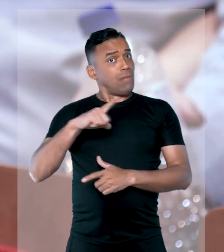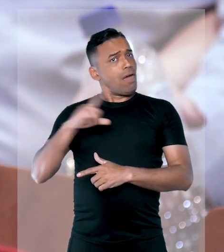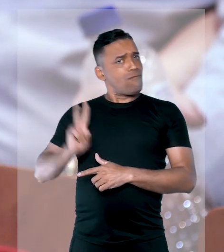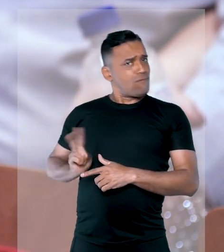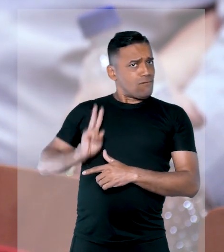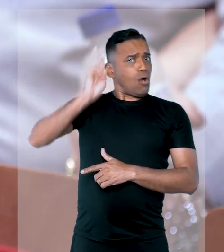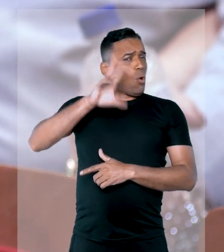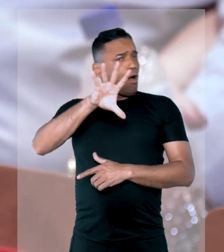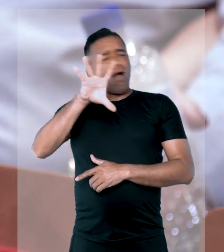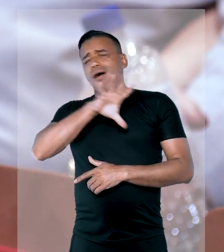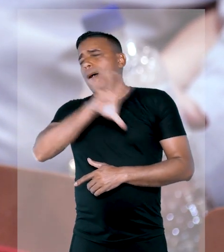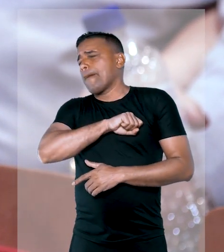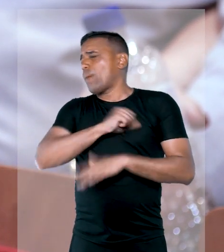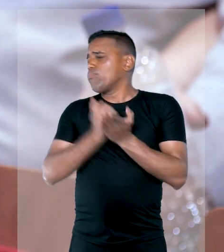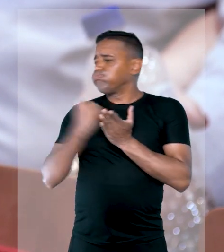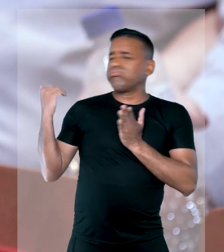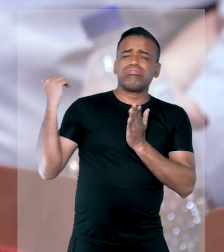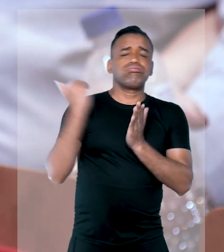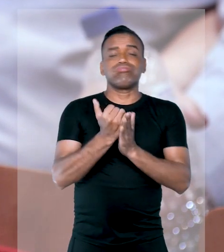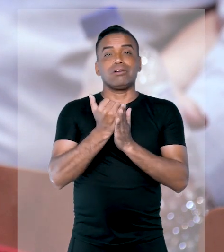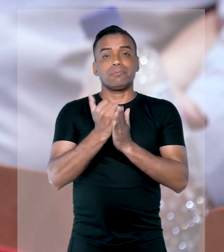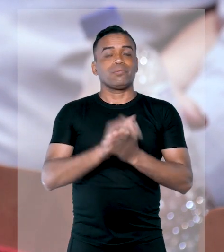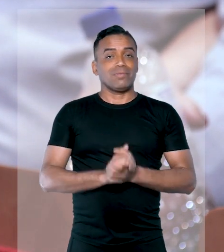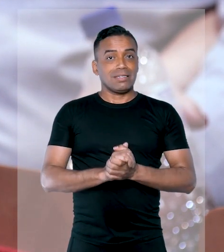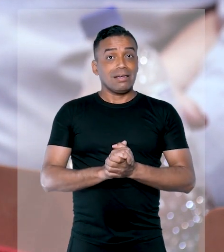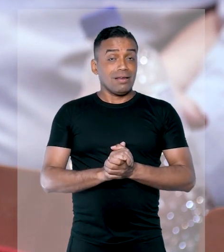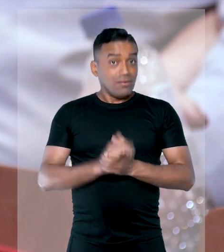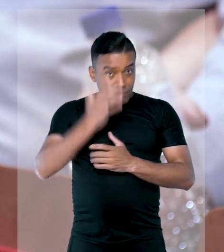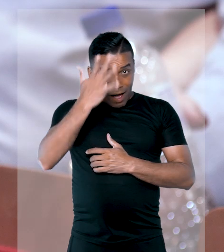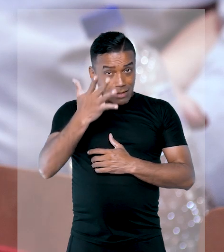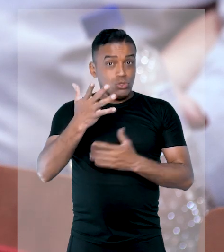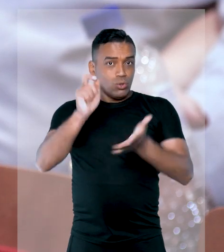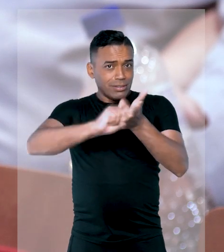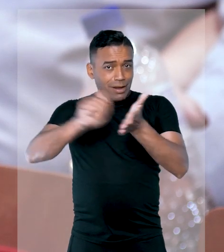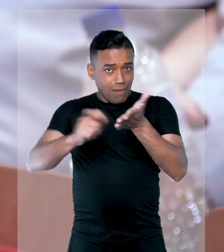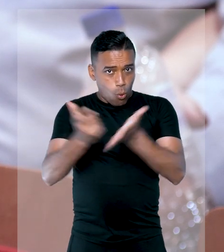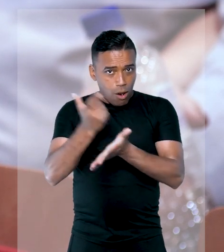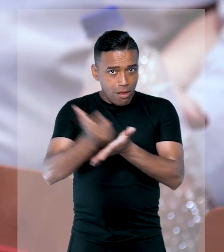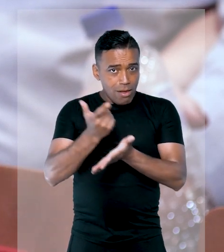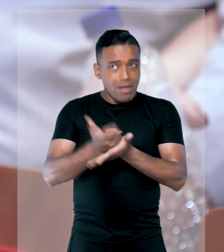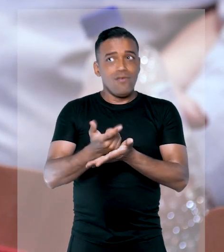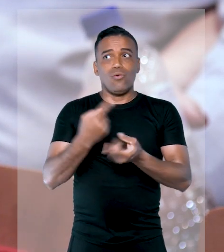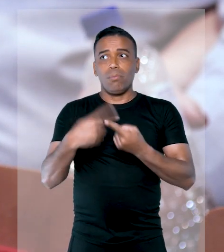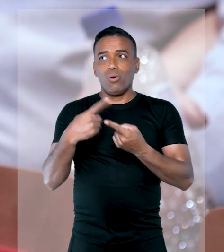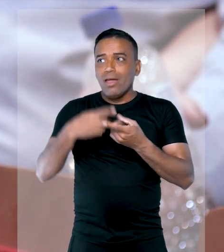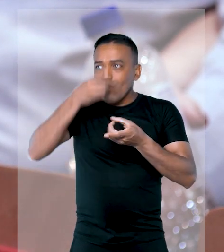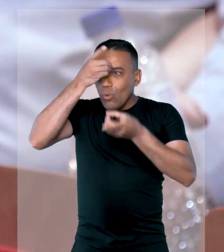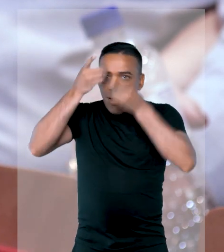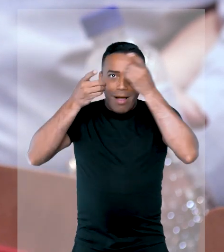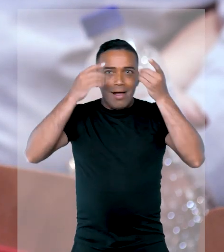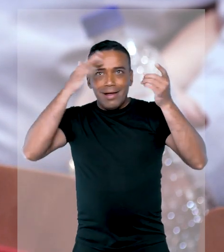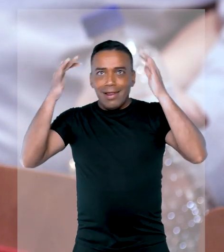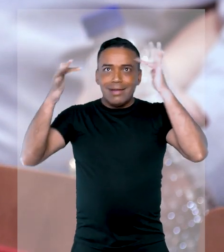um amor a mais, né? Foi fácil porque foi uma criação,